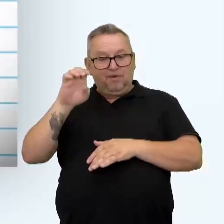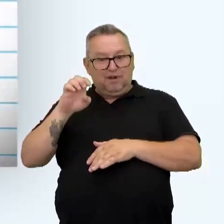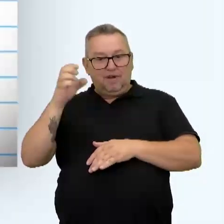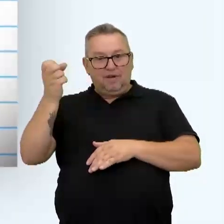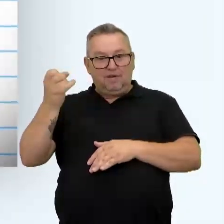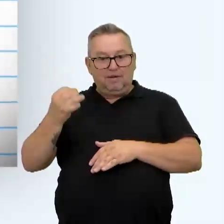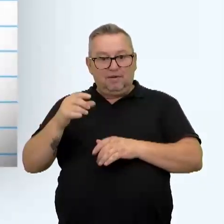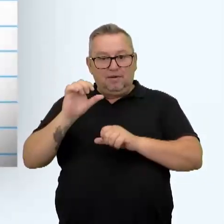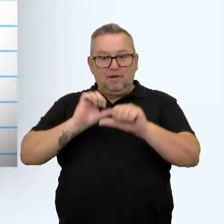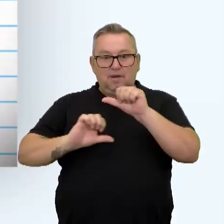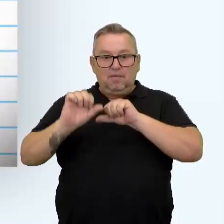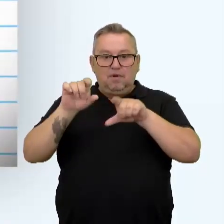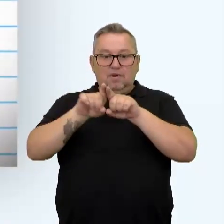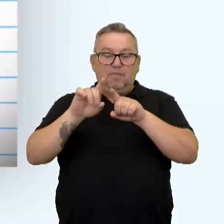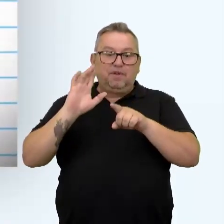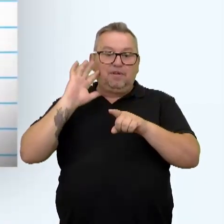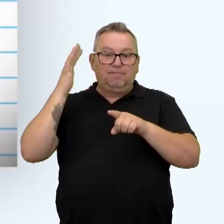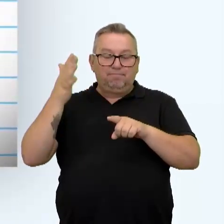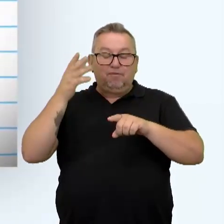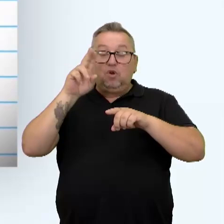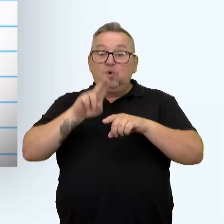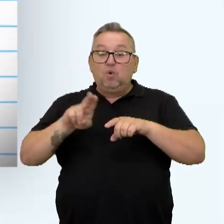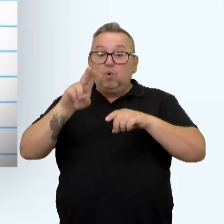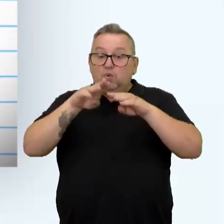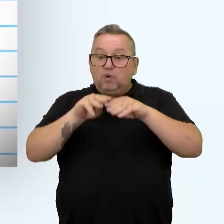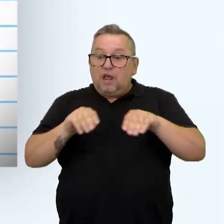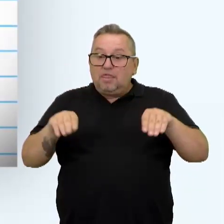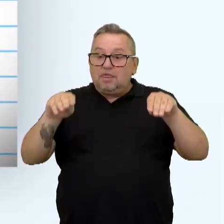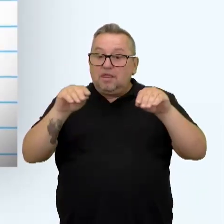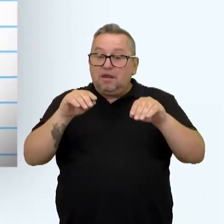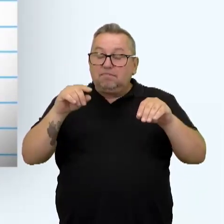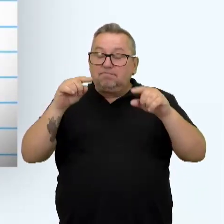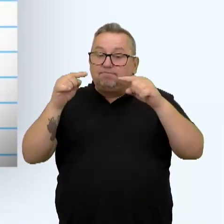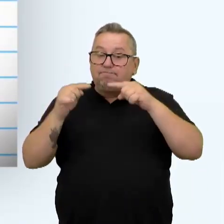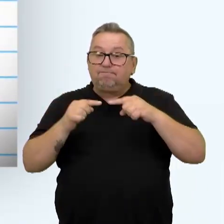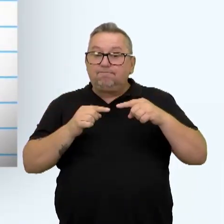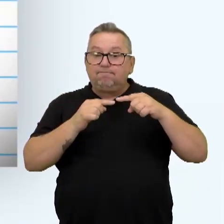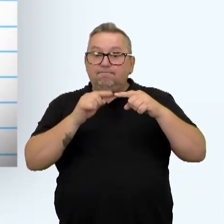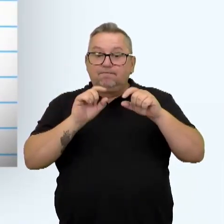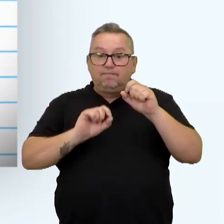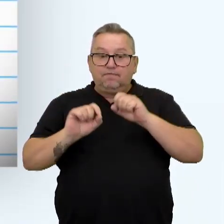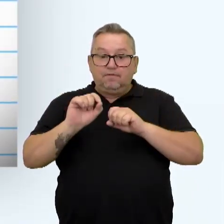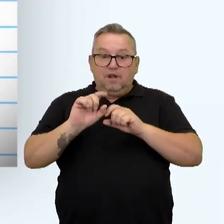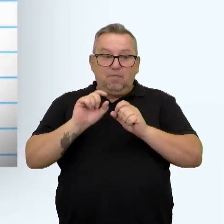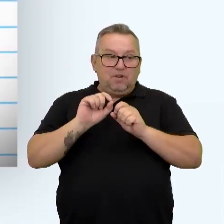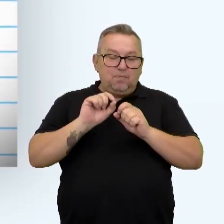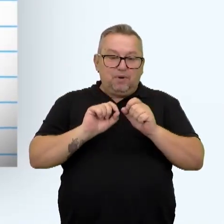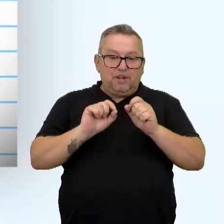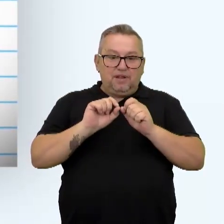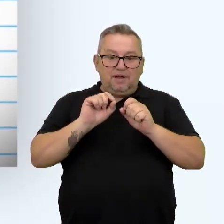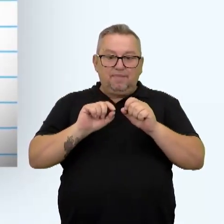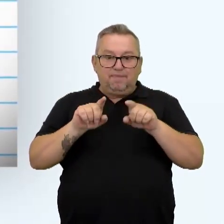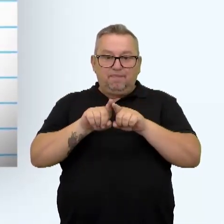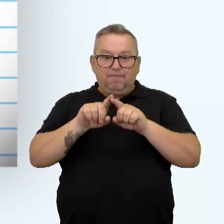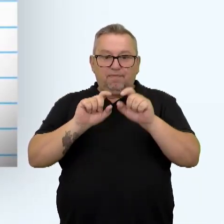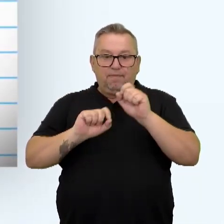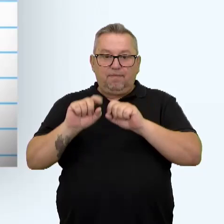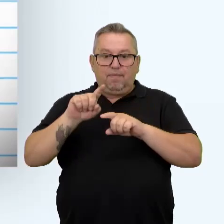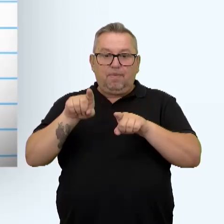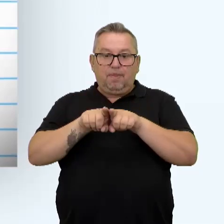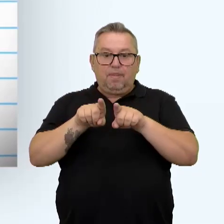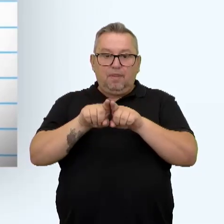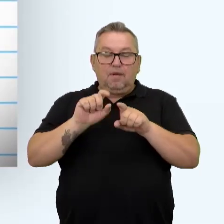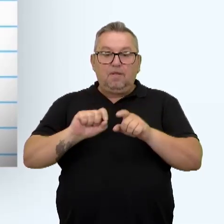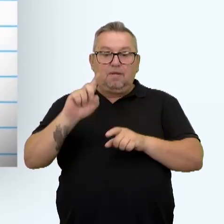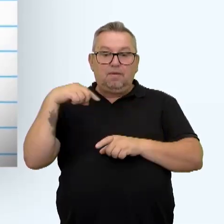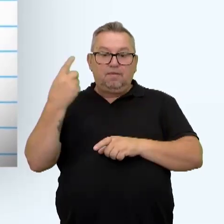As alterações que ocorrem na cobertura e uso da terra estão diretamente relacionadas às atividades dos seres humanos que se apropriam de recursos